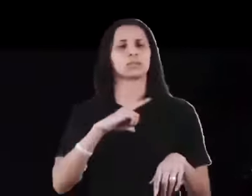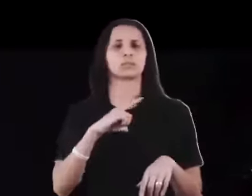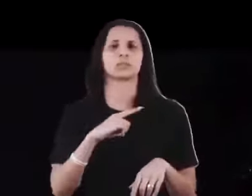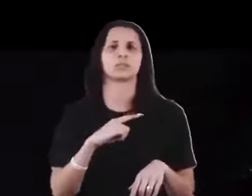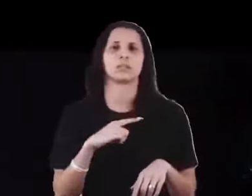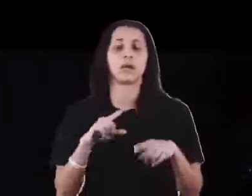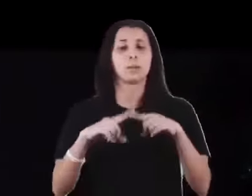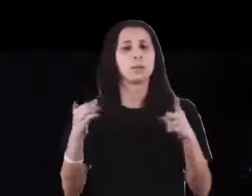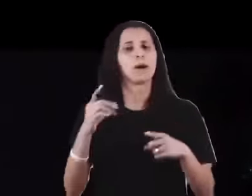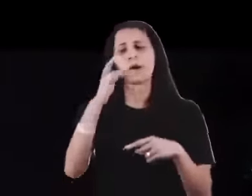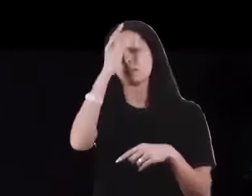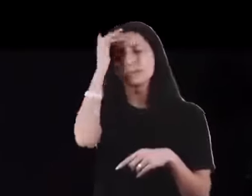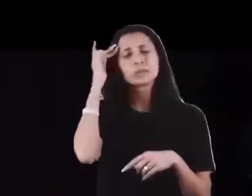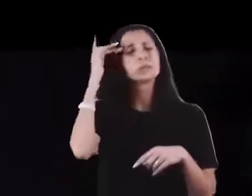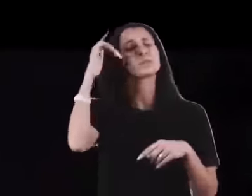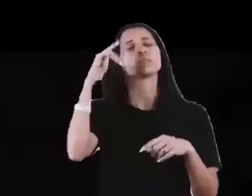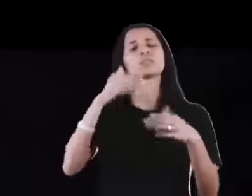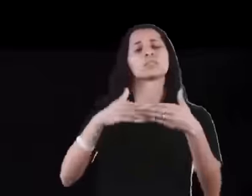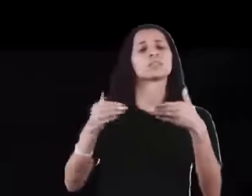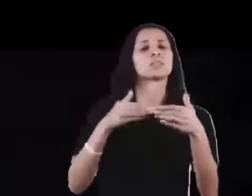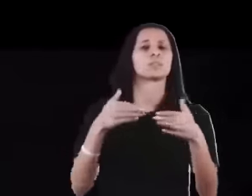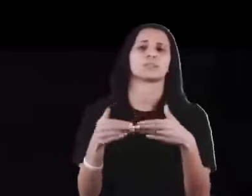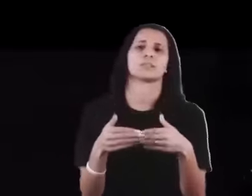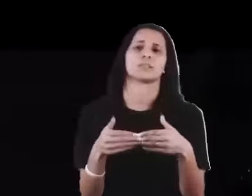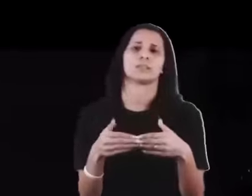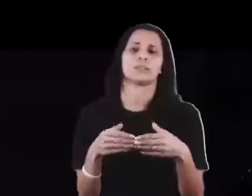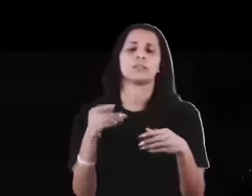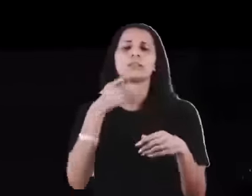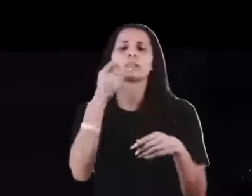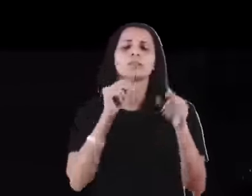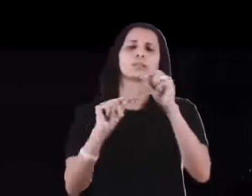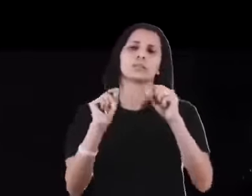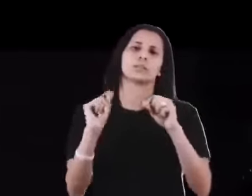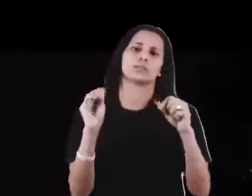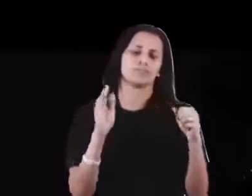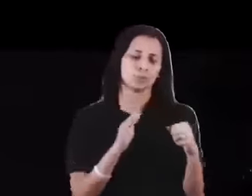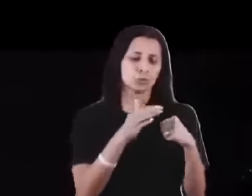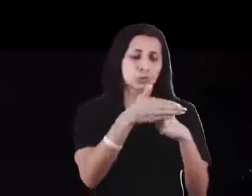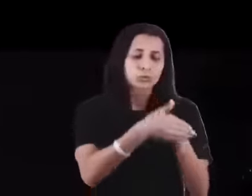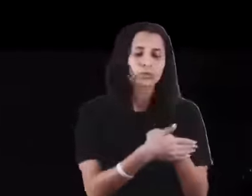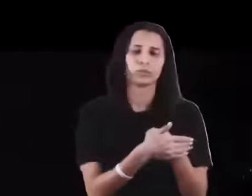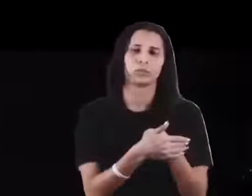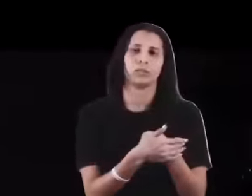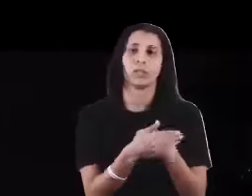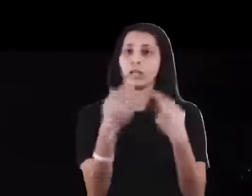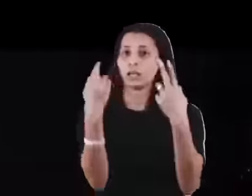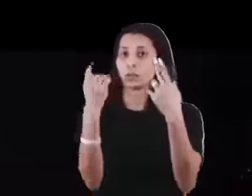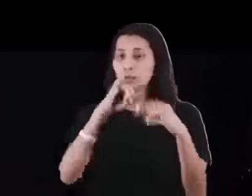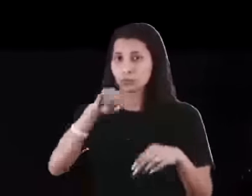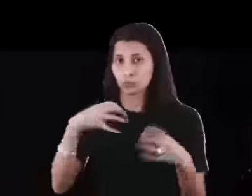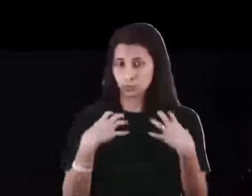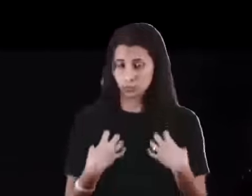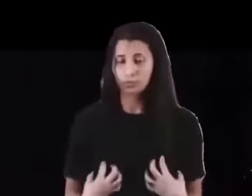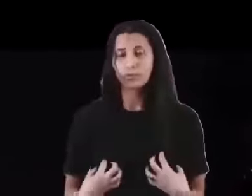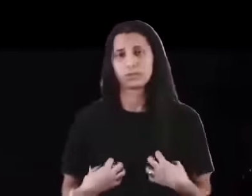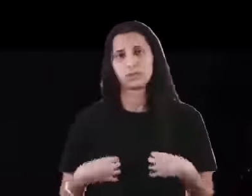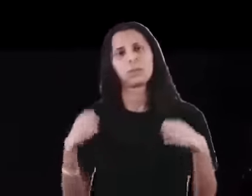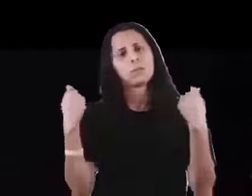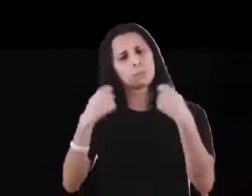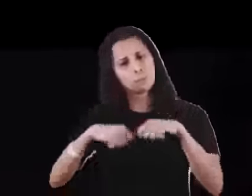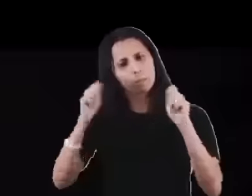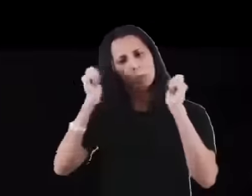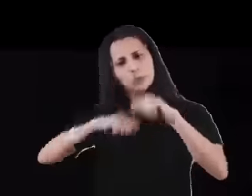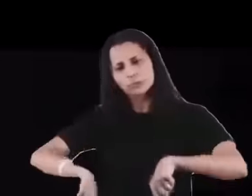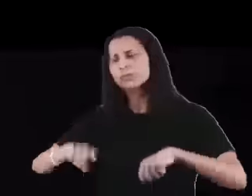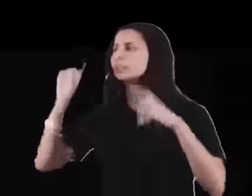esconder boa noite para você não acessar foi assim que fizeram com José ele tinha o acesso ao favor de Deus